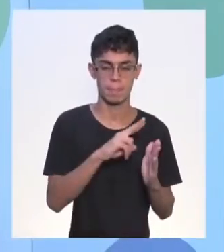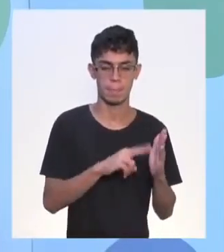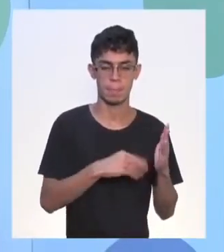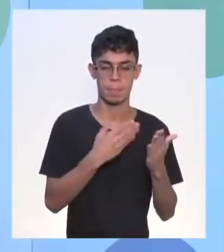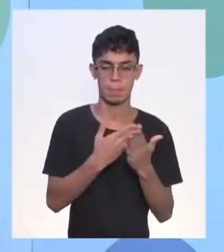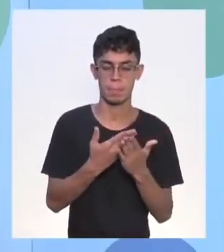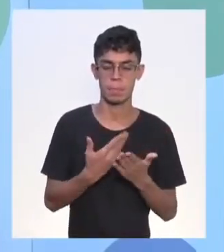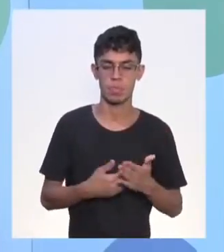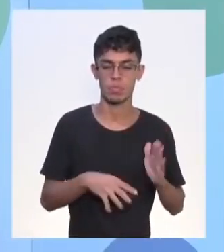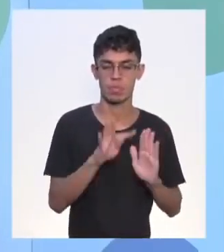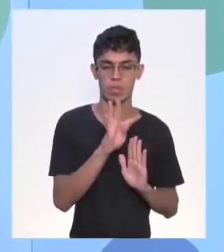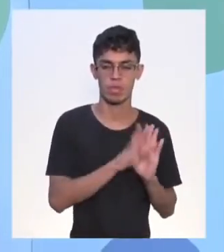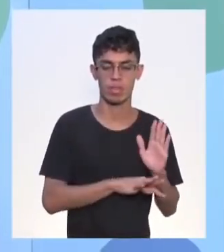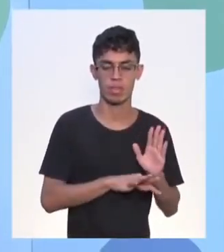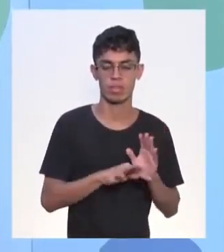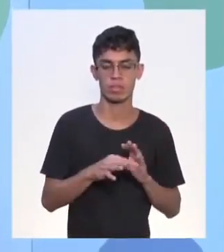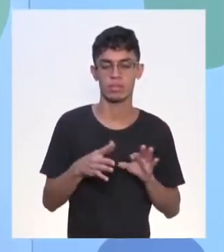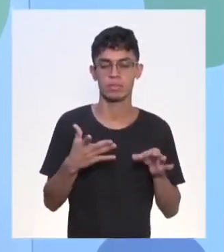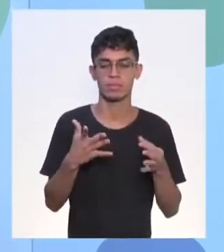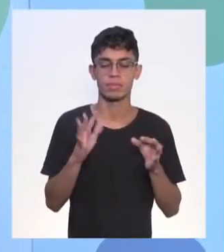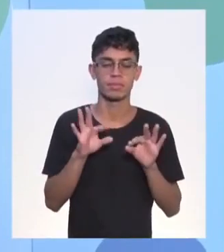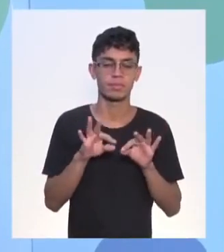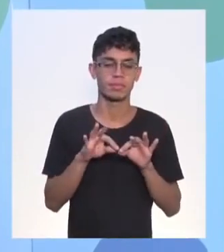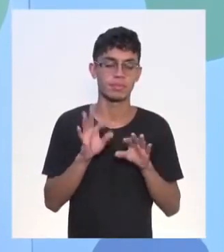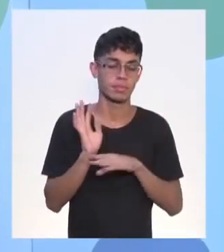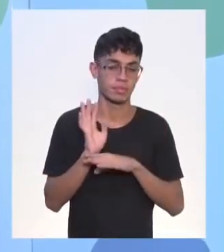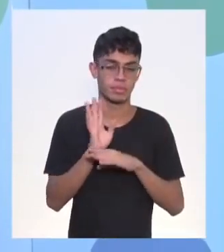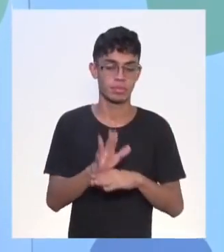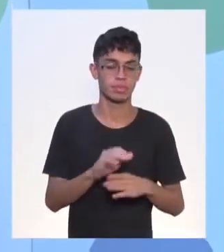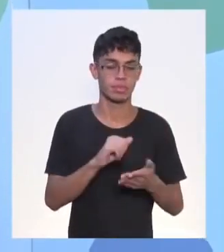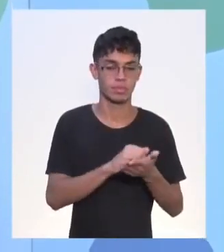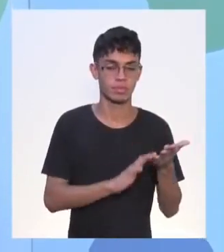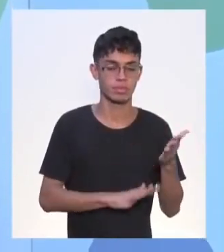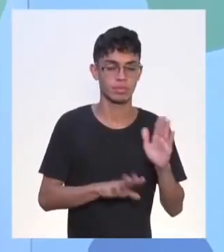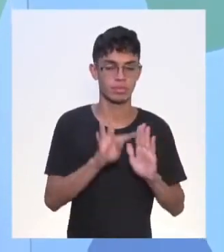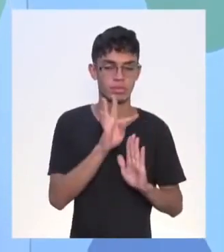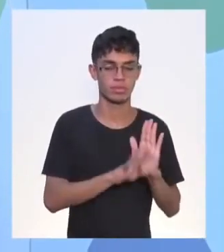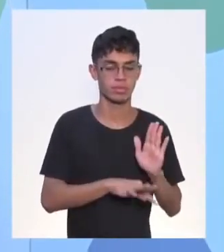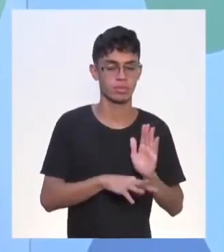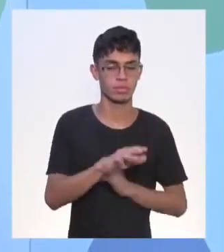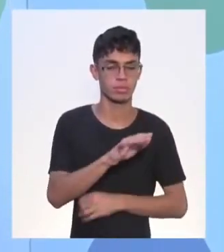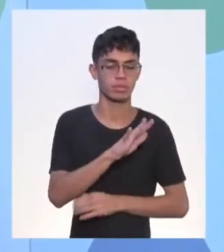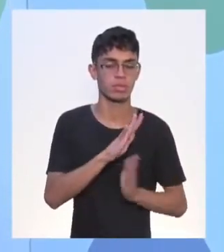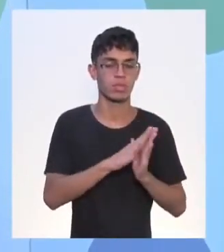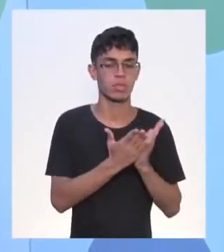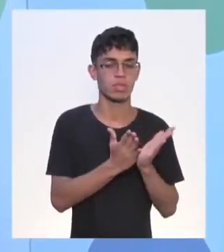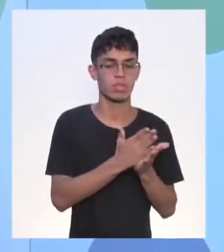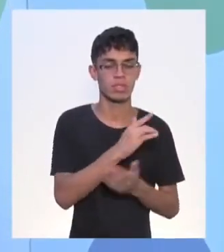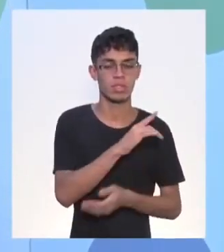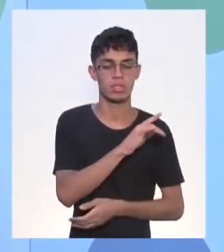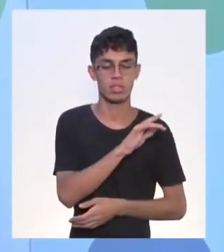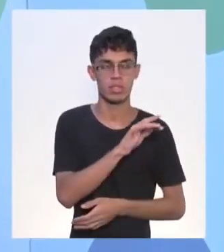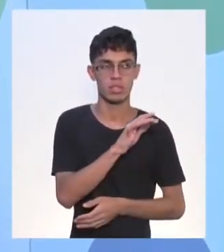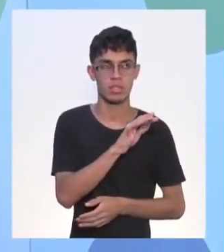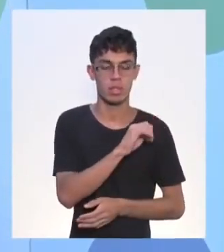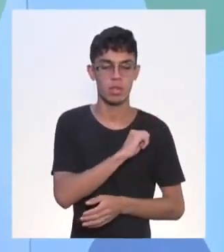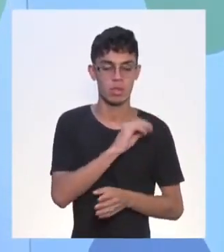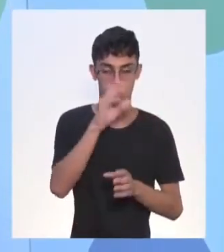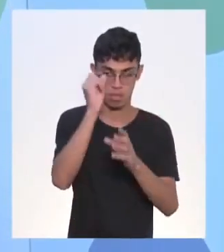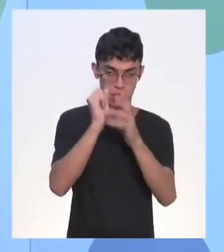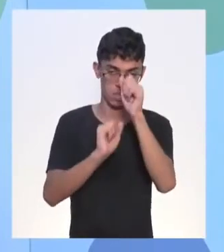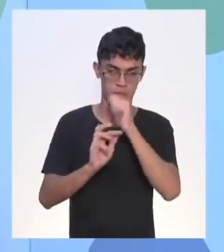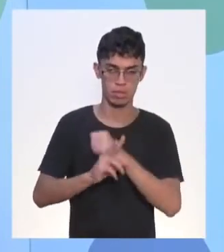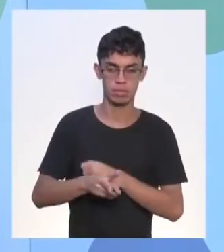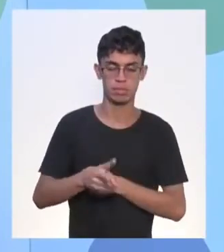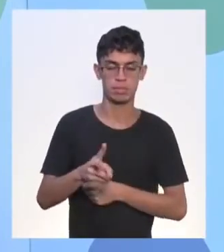para poder exemplificar a nossa atividade, que são textos que estão no caderno Aprender Sempre, né? E aí teve alguns professores que falaram, o texto